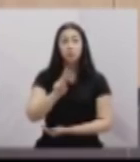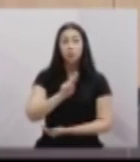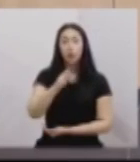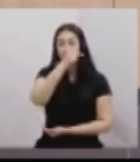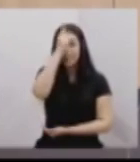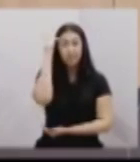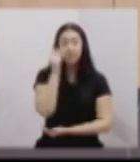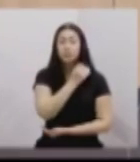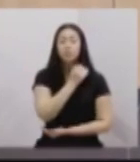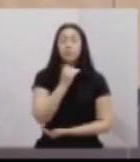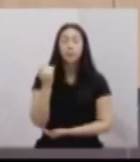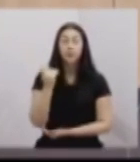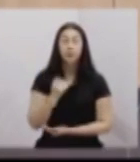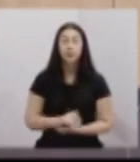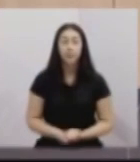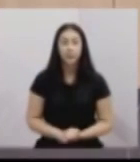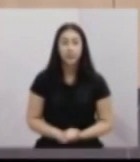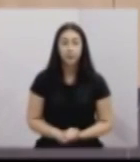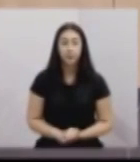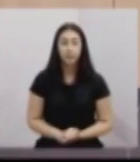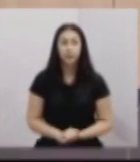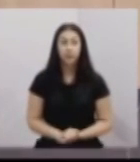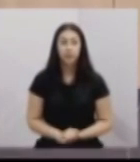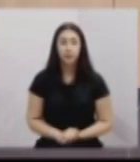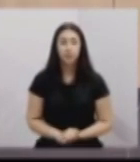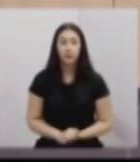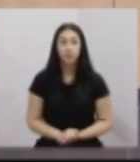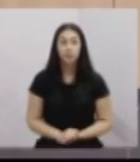pesar apresentados pelos senhores vereadores.